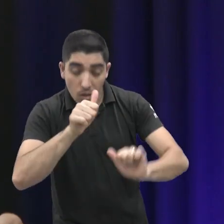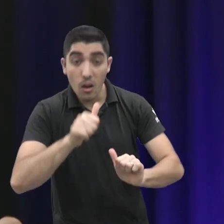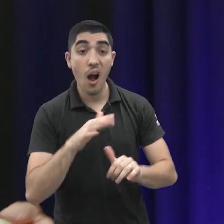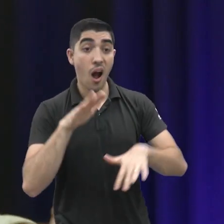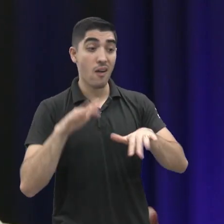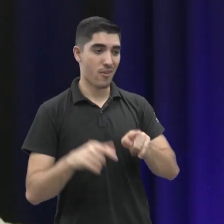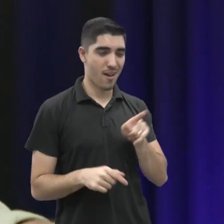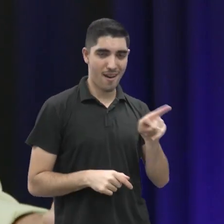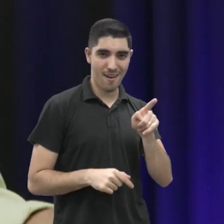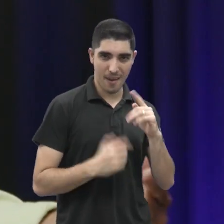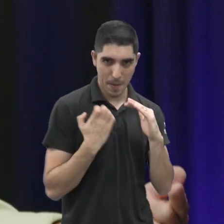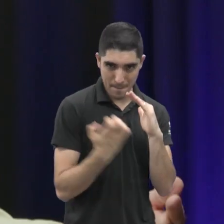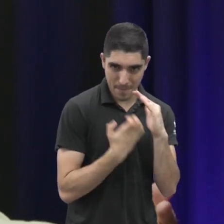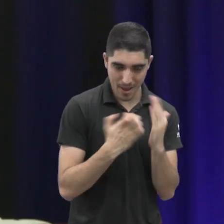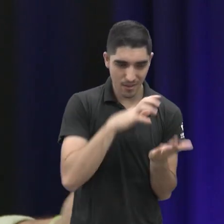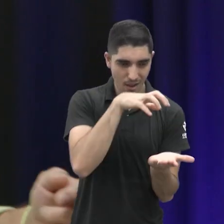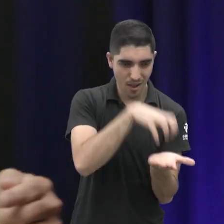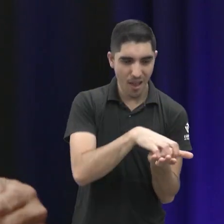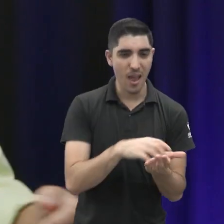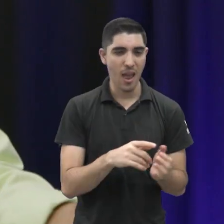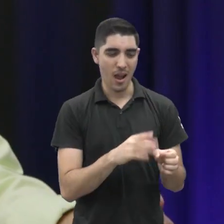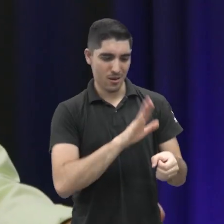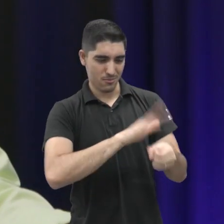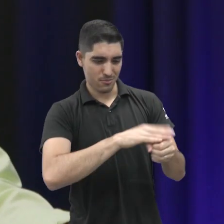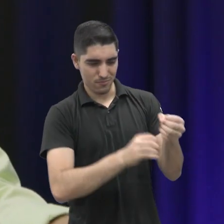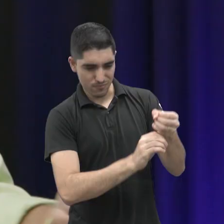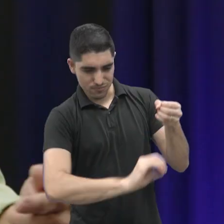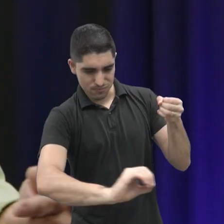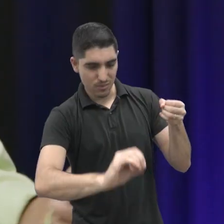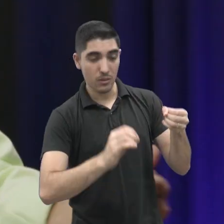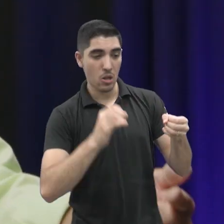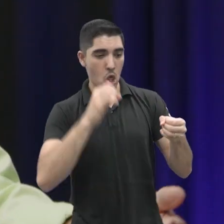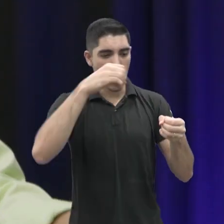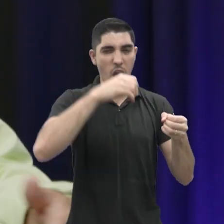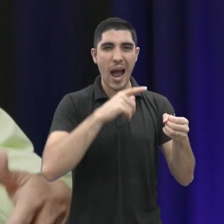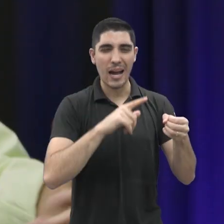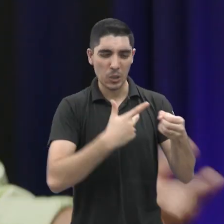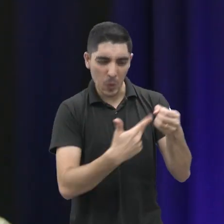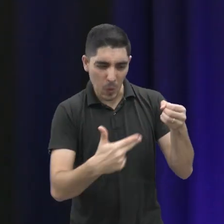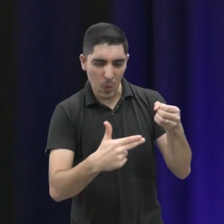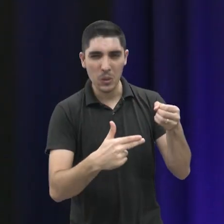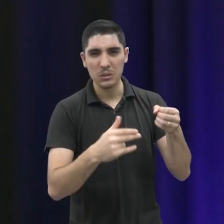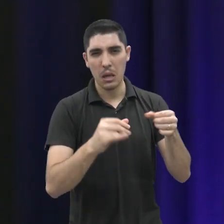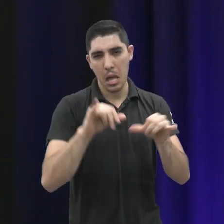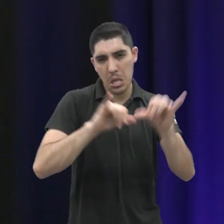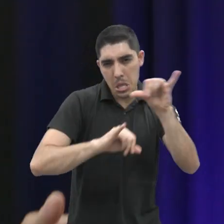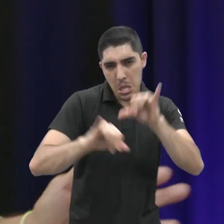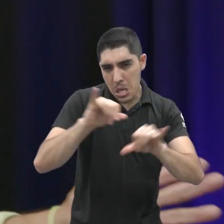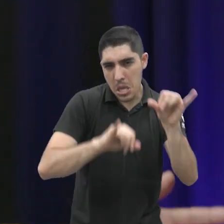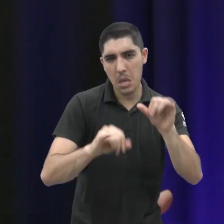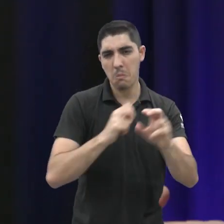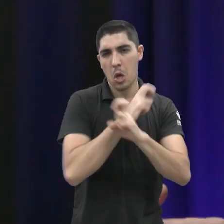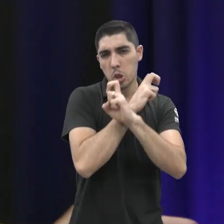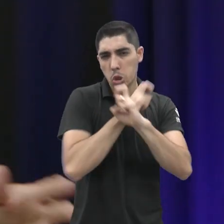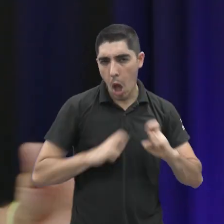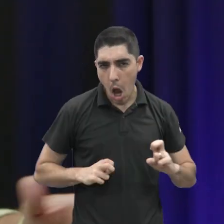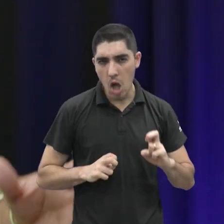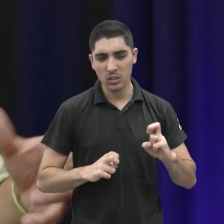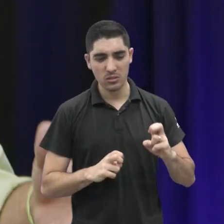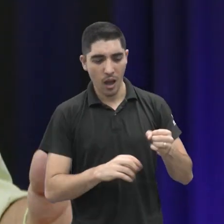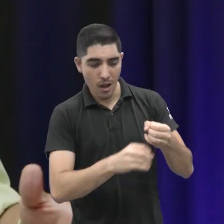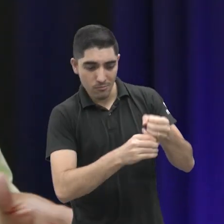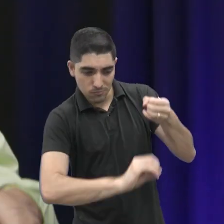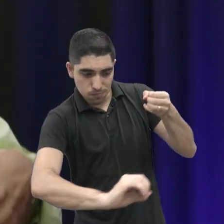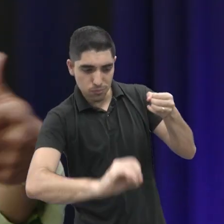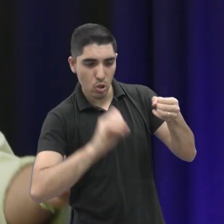porque muitas vezes essa empresa ou deixa de usar a rede coletora de esgoto, porque em tese não pode, quando ela tem